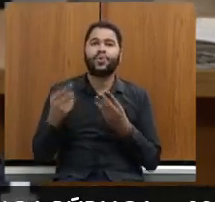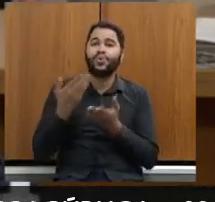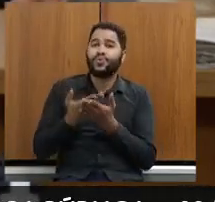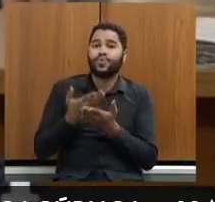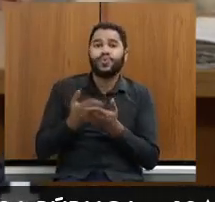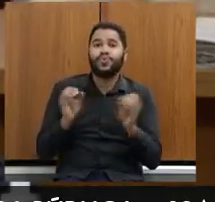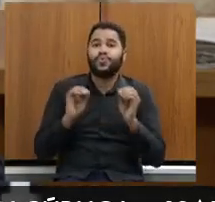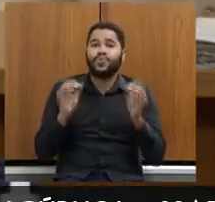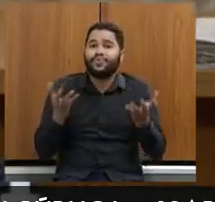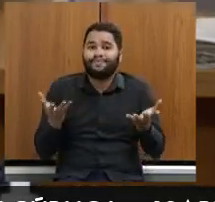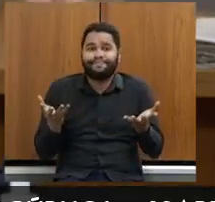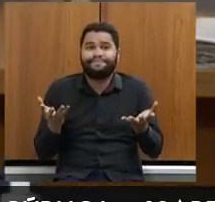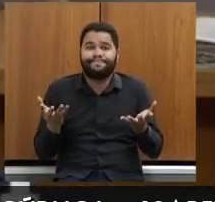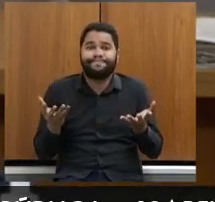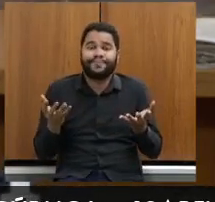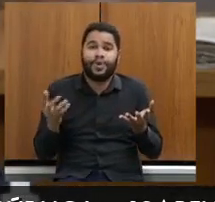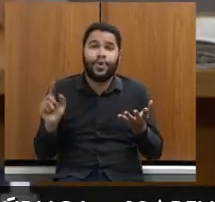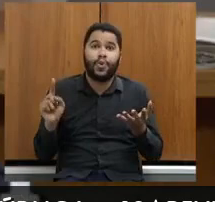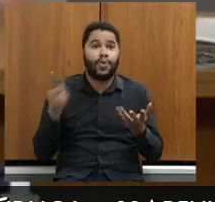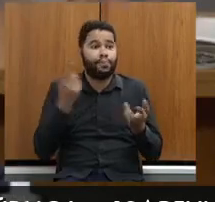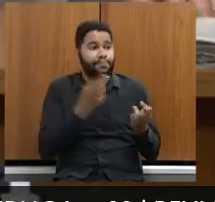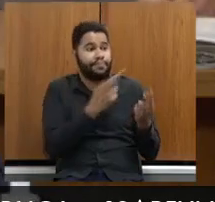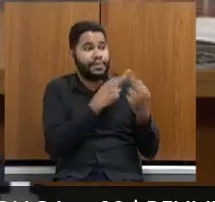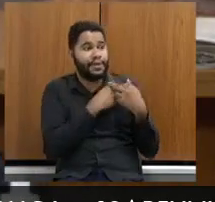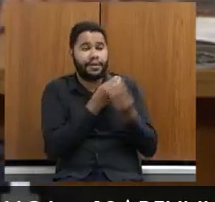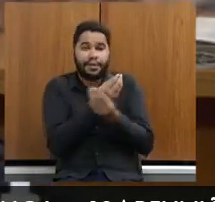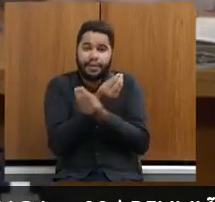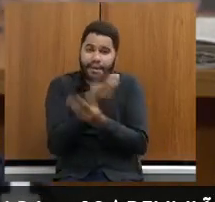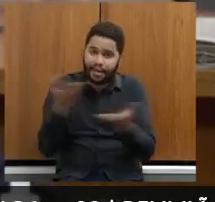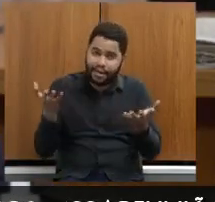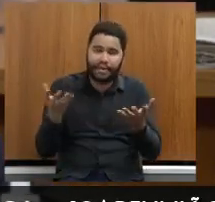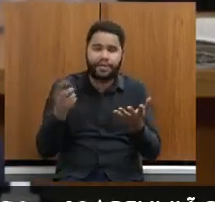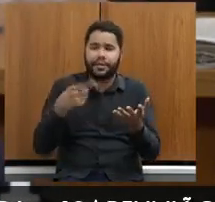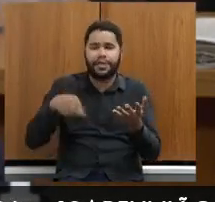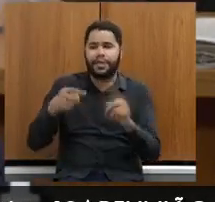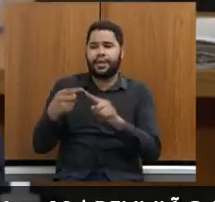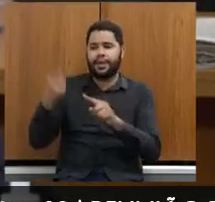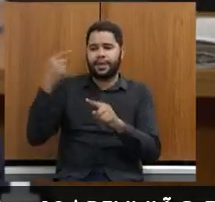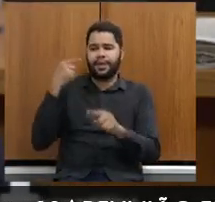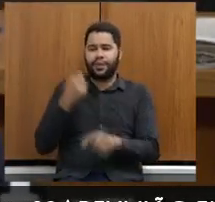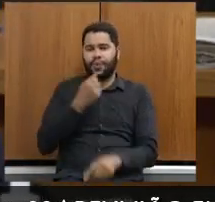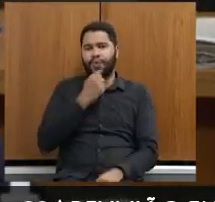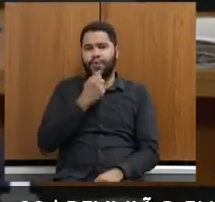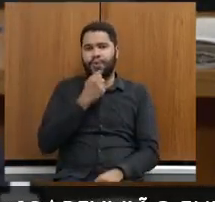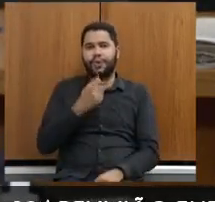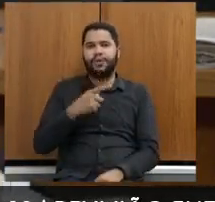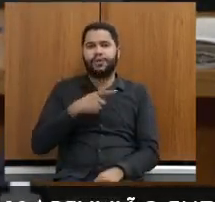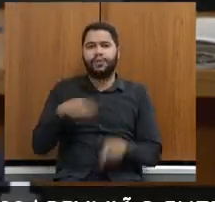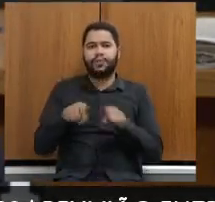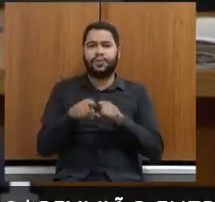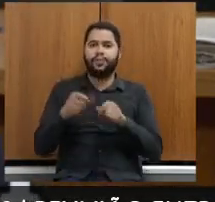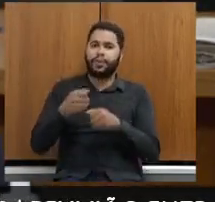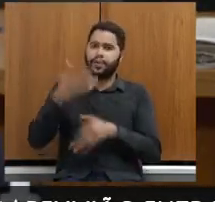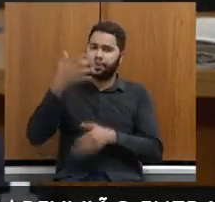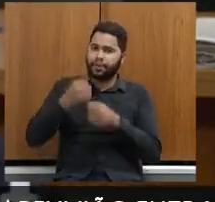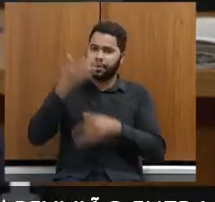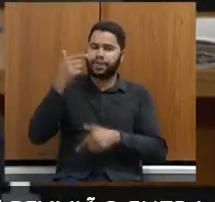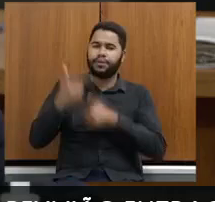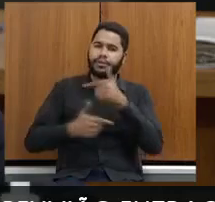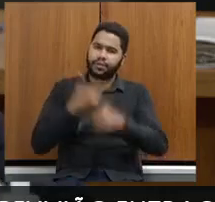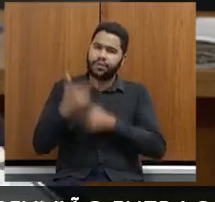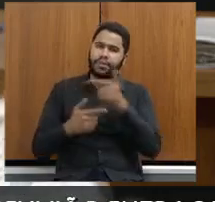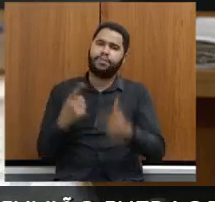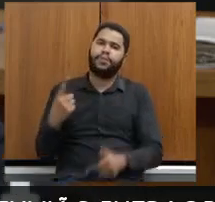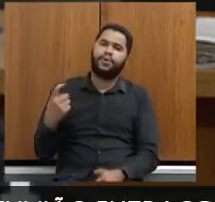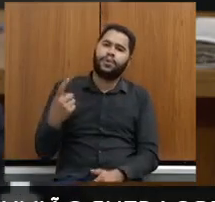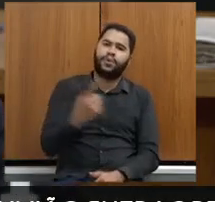um estudo então a uma das Missões nossas é trazer aquilo que ele não teve antes e aí nós temos também esses dados todos né de trabalho